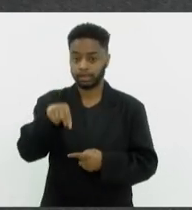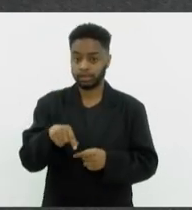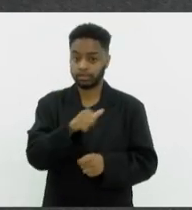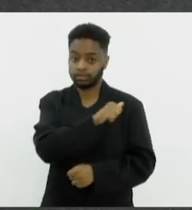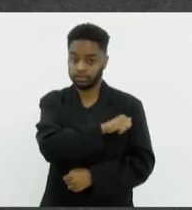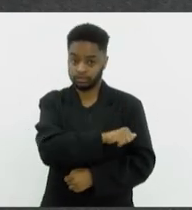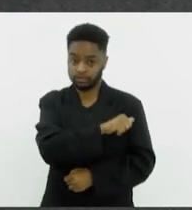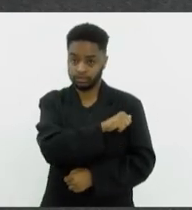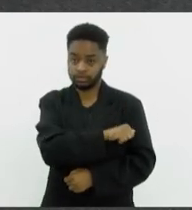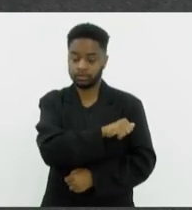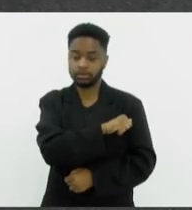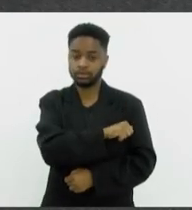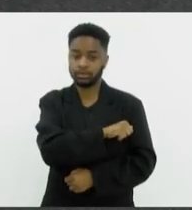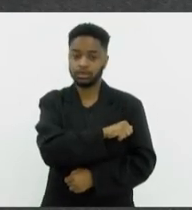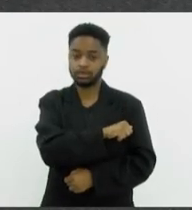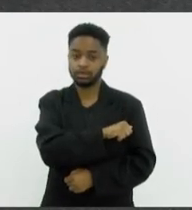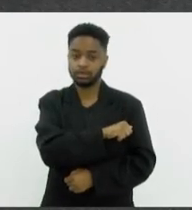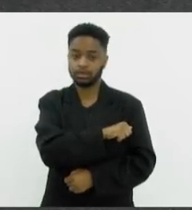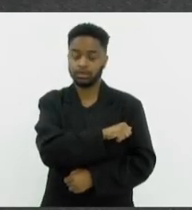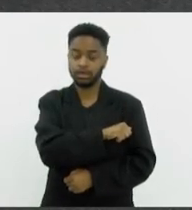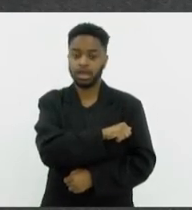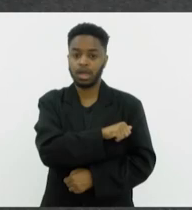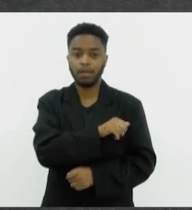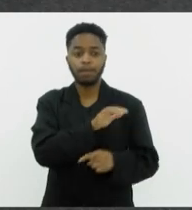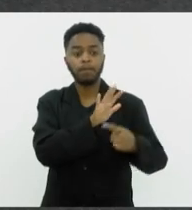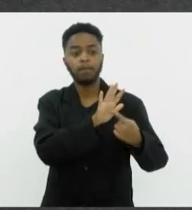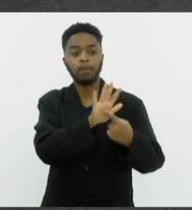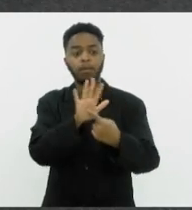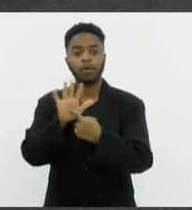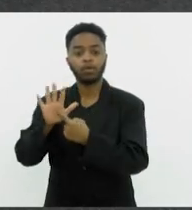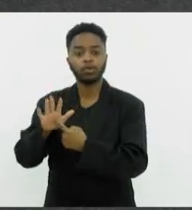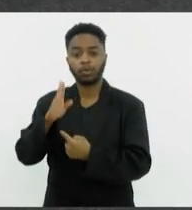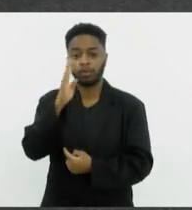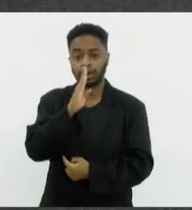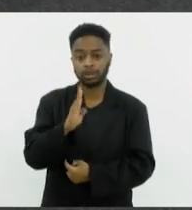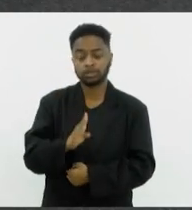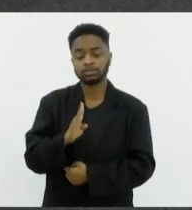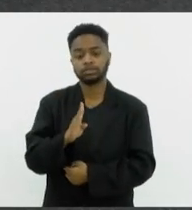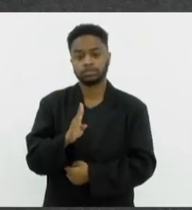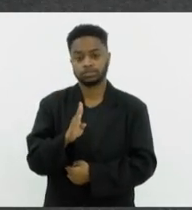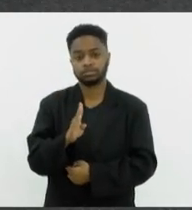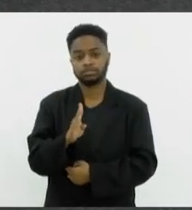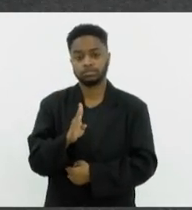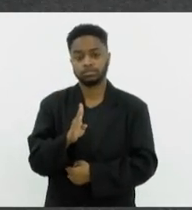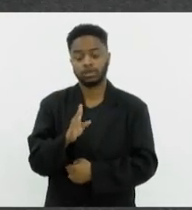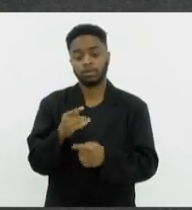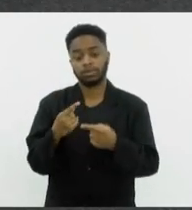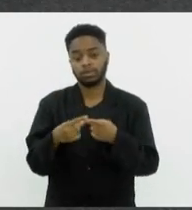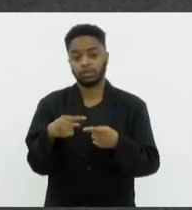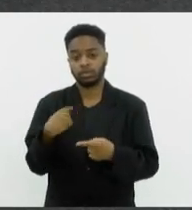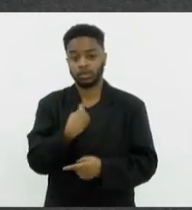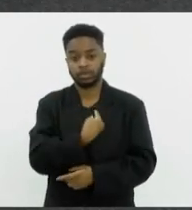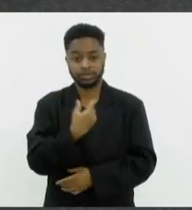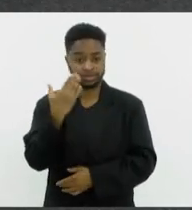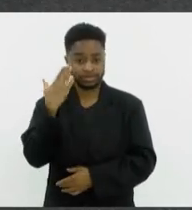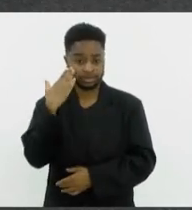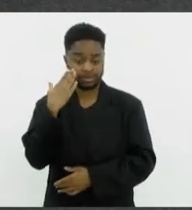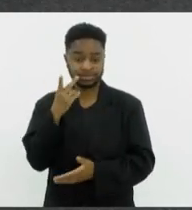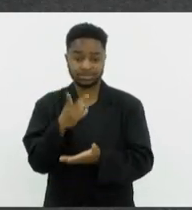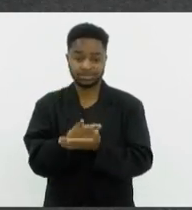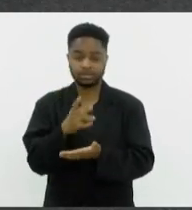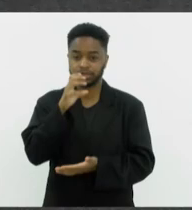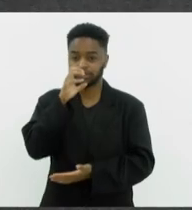tambor de ressonância para o Brasil e para o mundo, sempre foi. A gente sabe que todo final de ano,